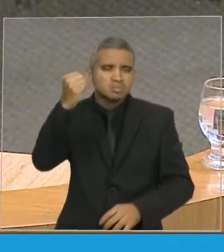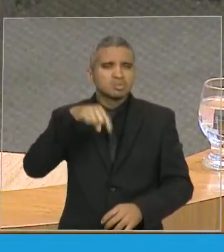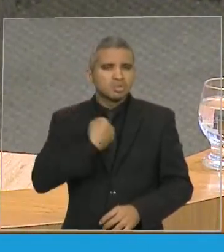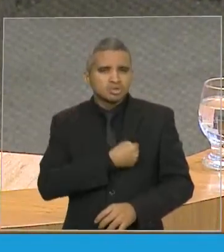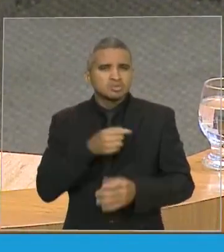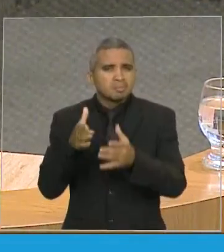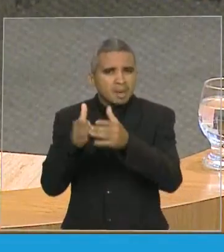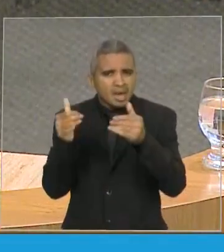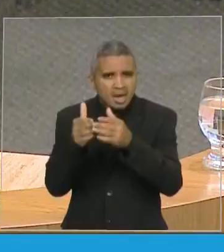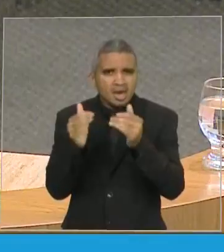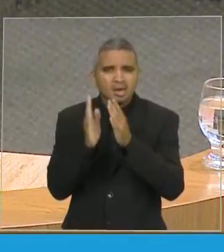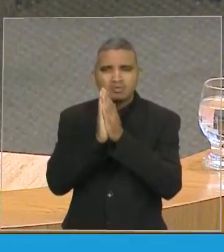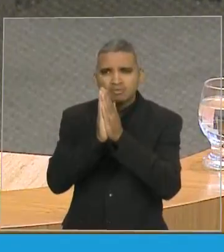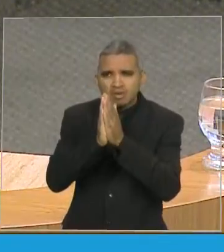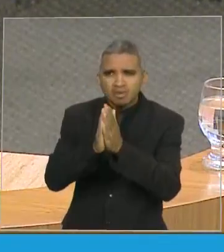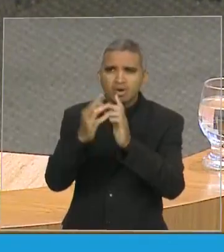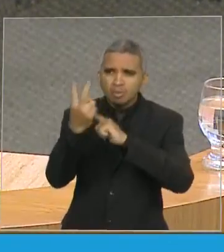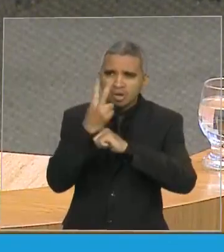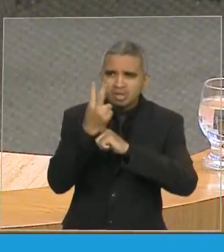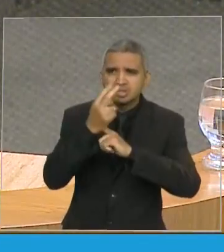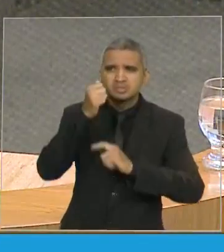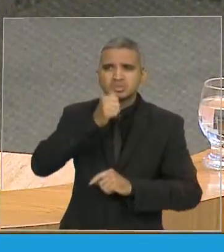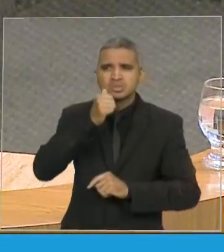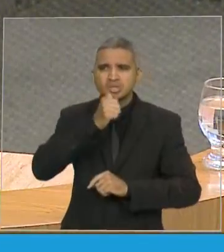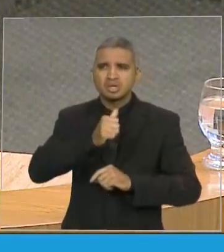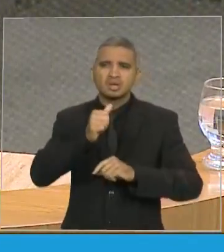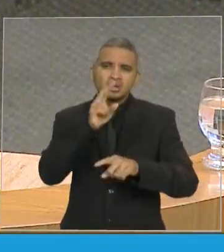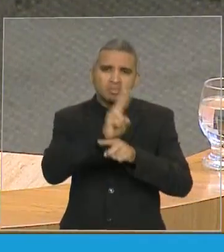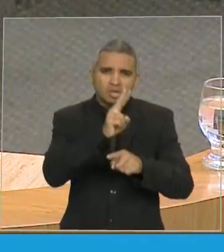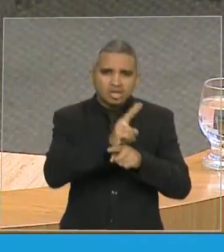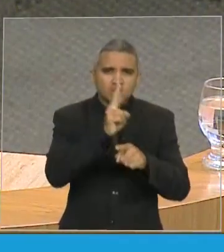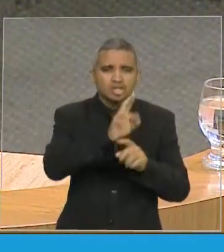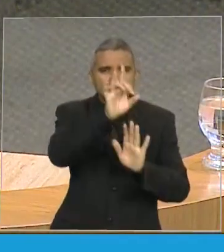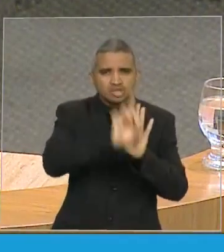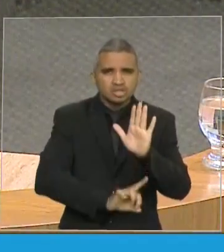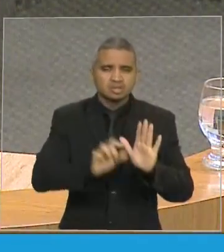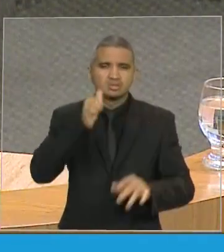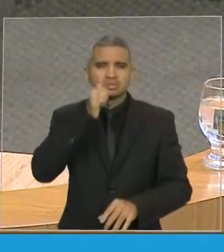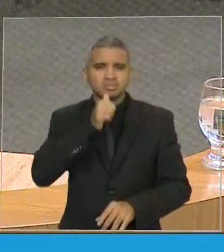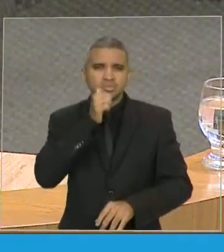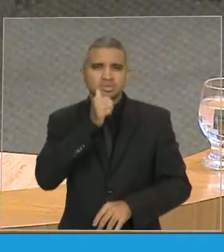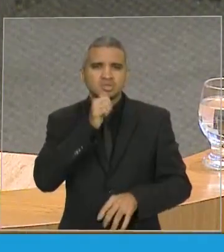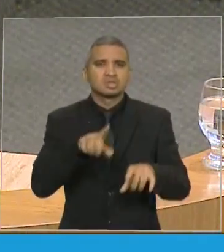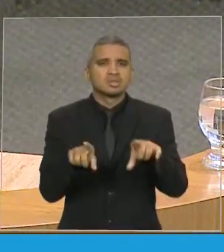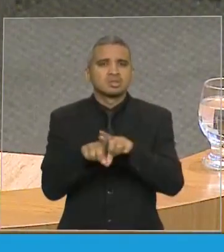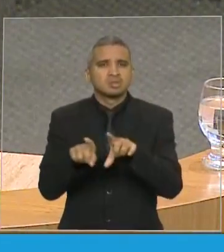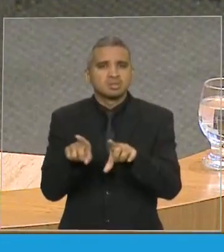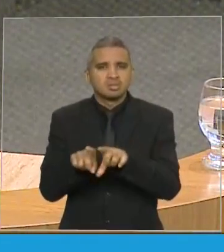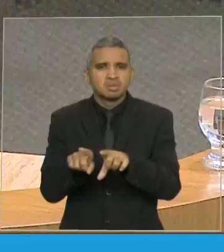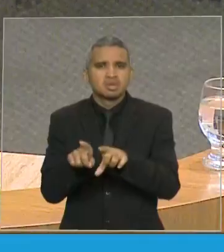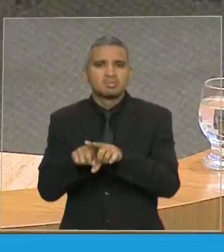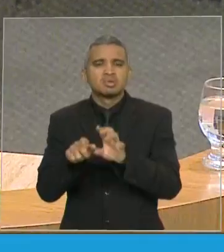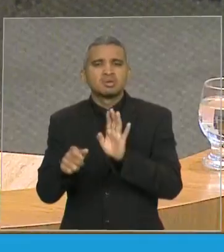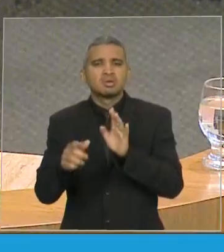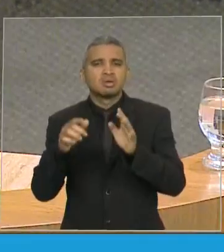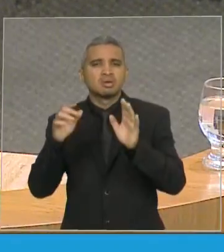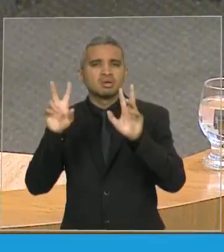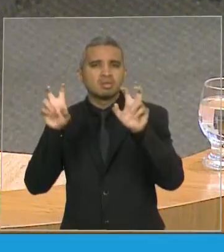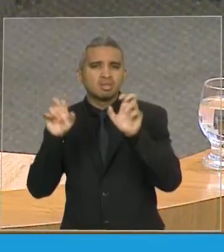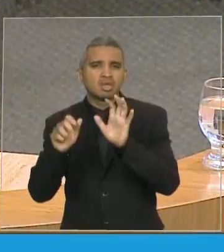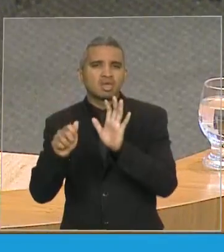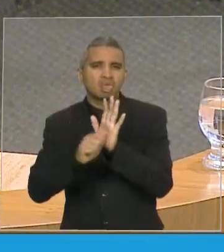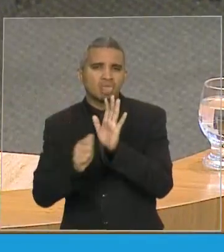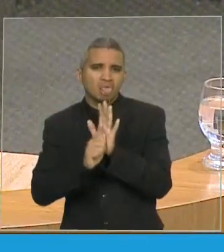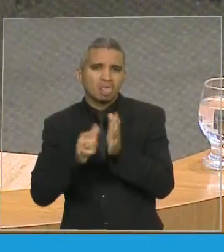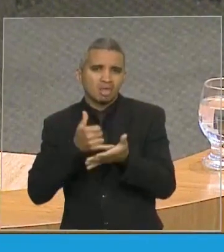proteção da mulher, na garantia dos direitos dessa mulher e também com relação às drogas.